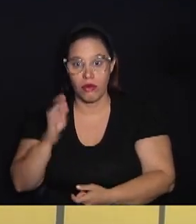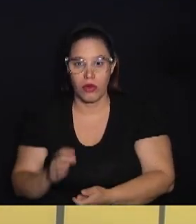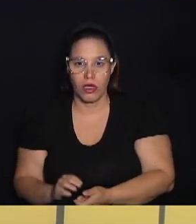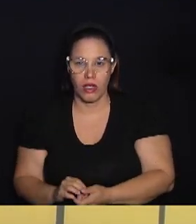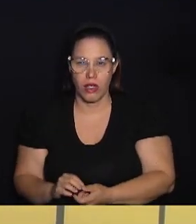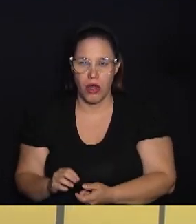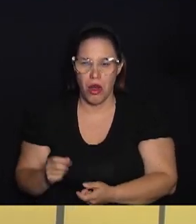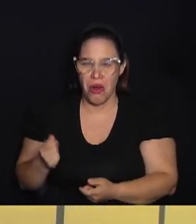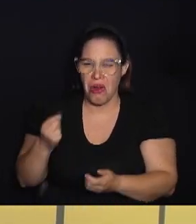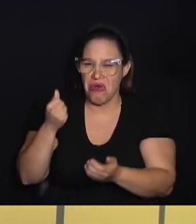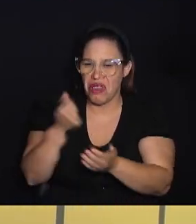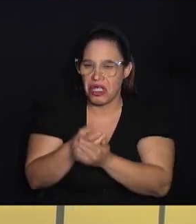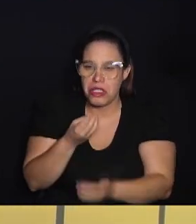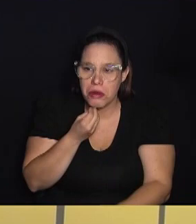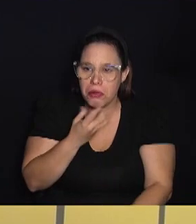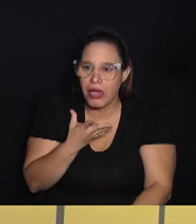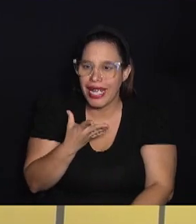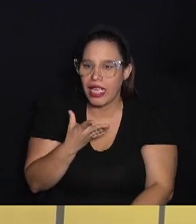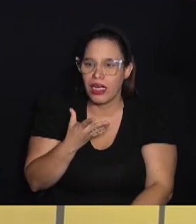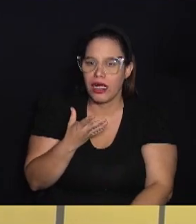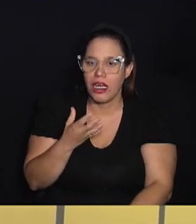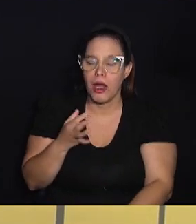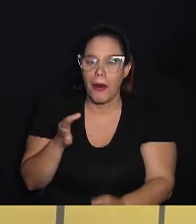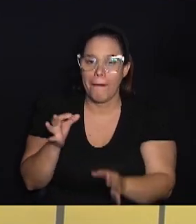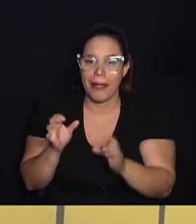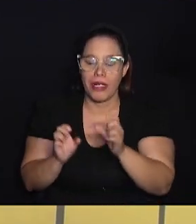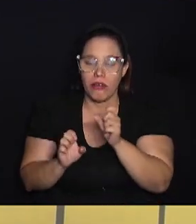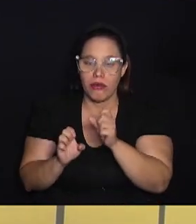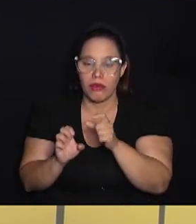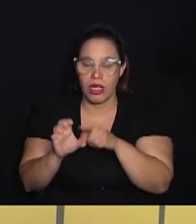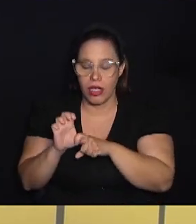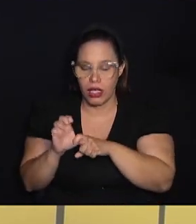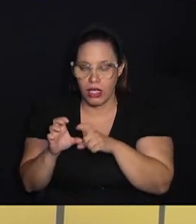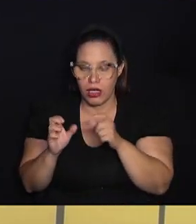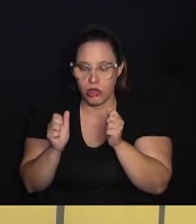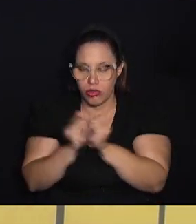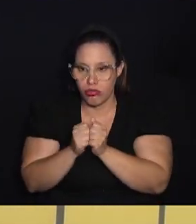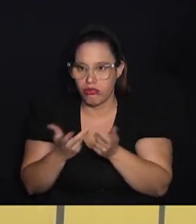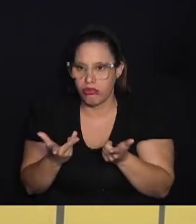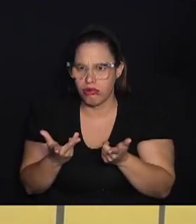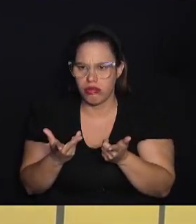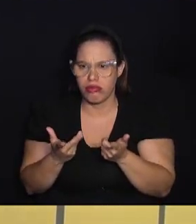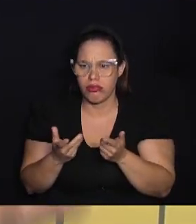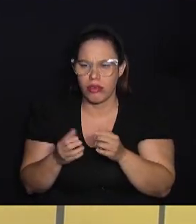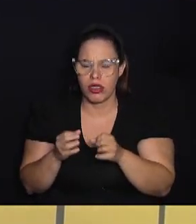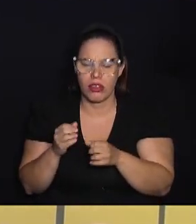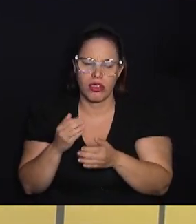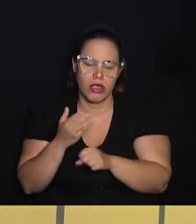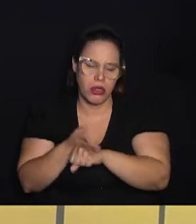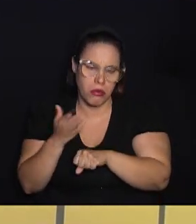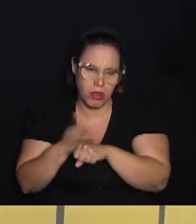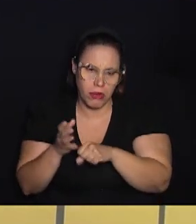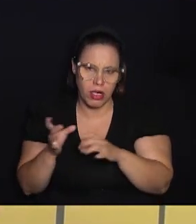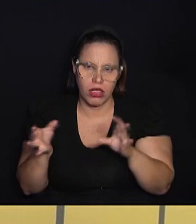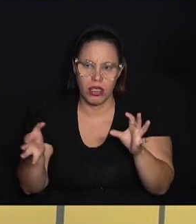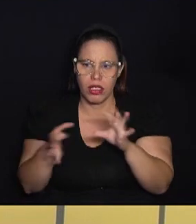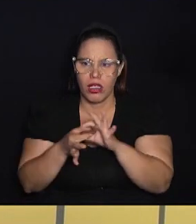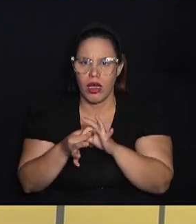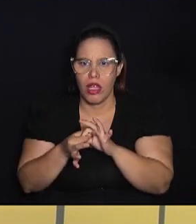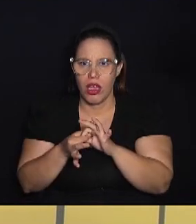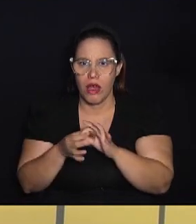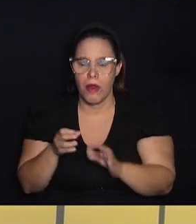vende muito bem mas não tá ancorado com solidez em nenhum dos dois lugares nem numa prática integrativa nem numa medicina